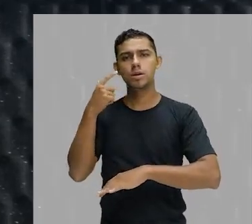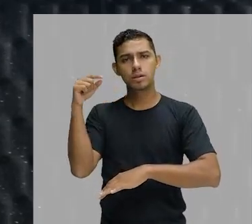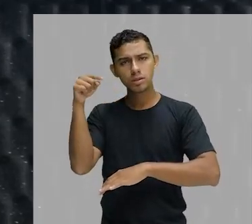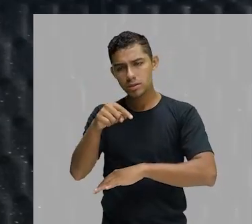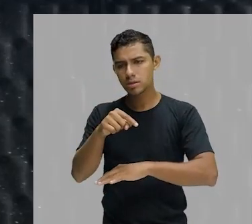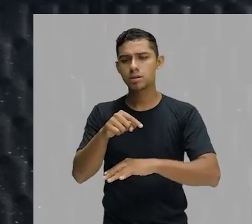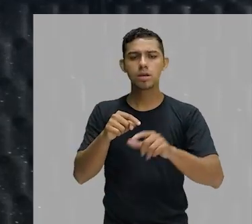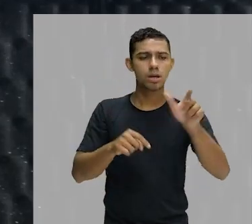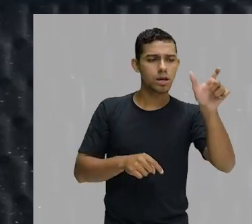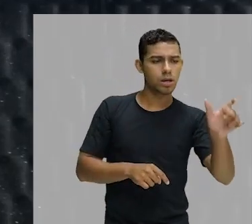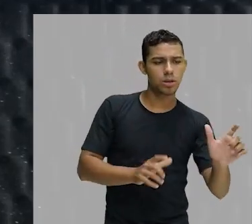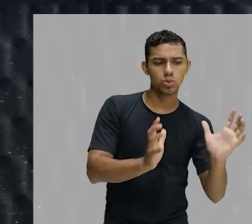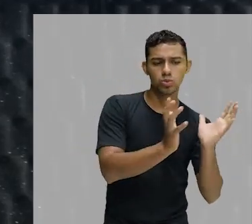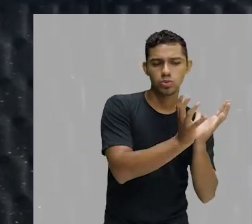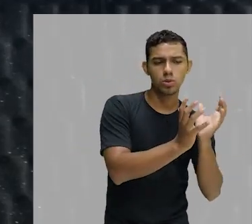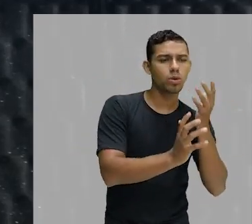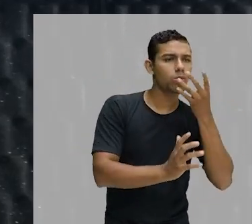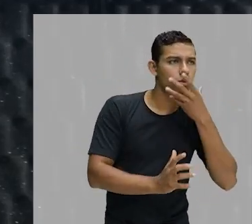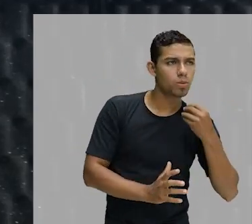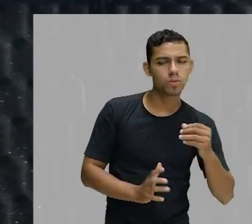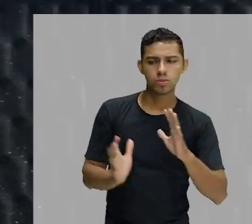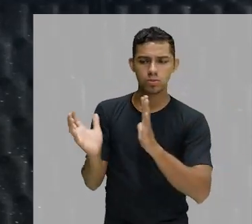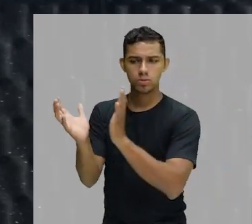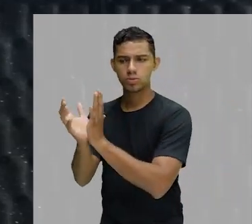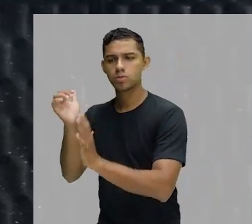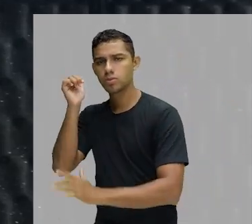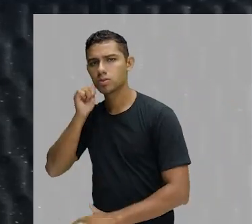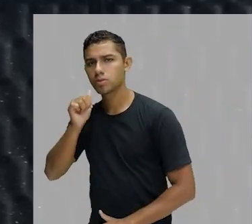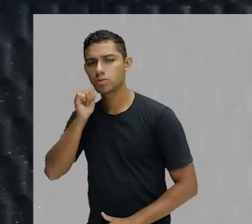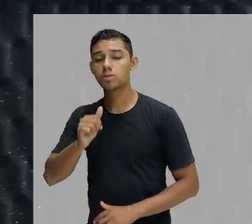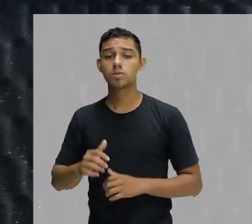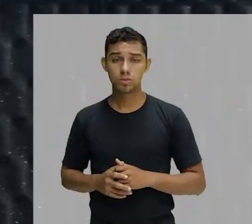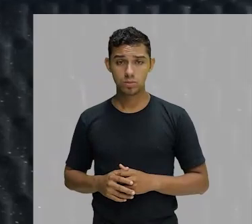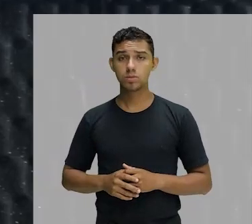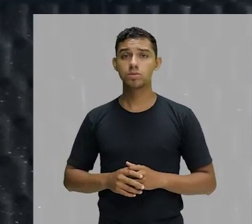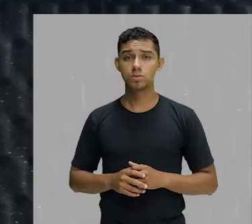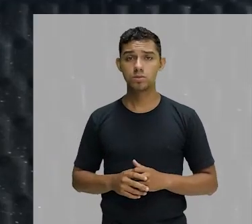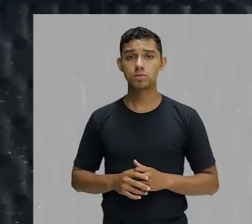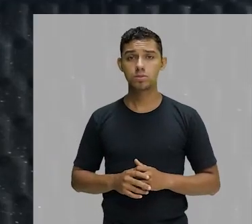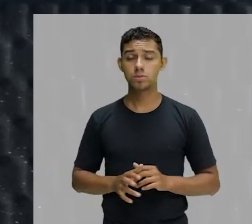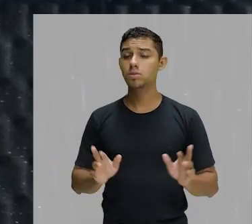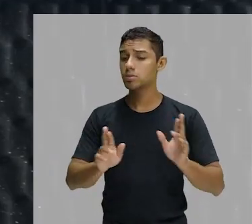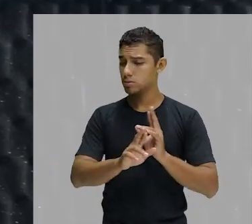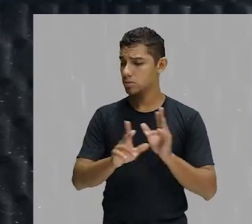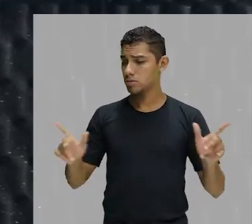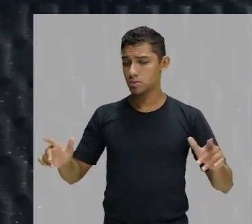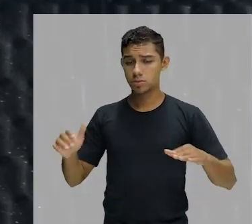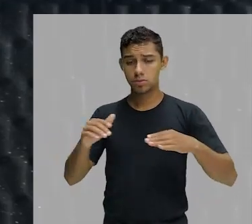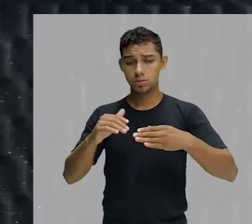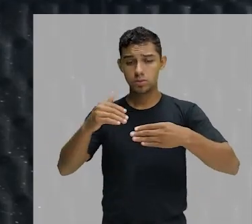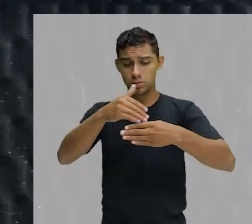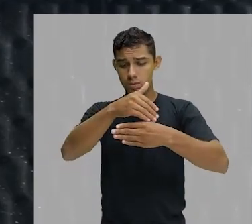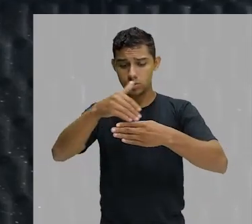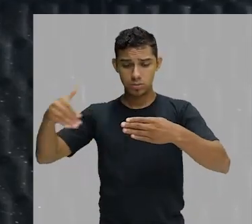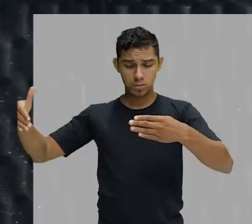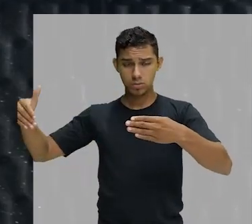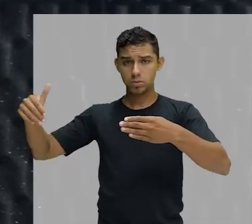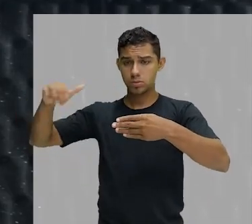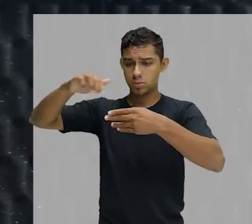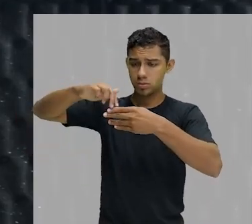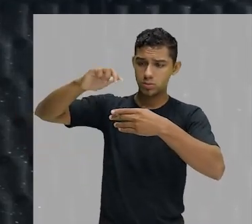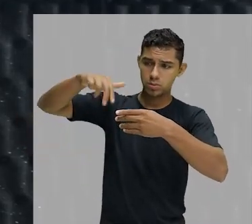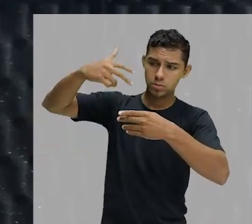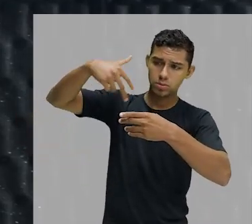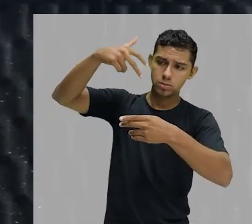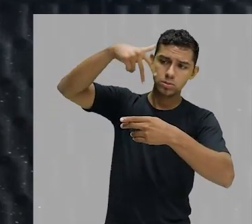uma diferenciação. Aquela disputa na trave, por exemplo, ali é uma disputa de um